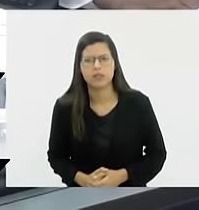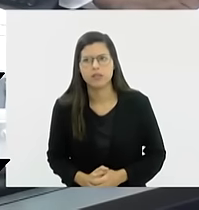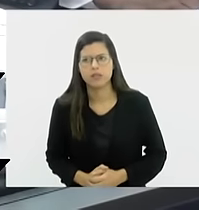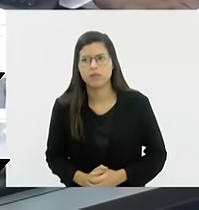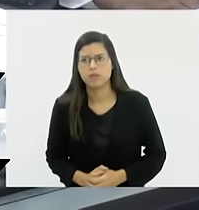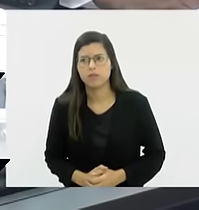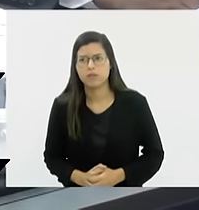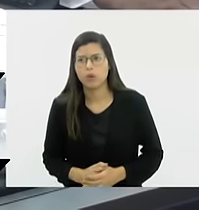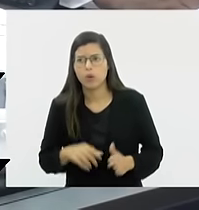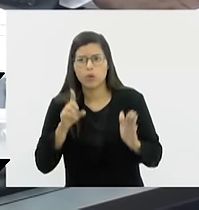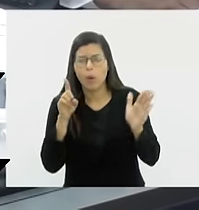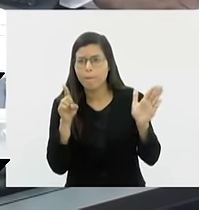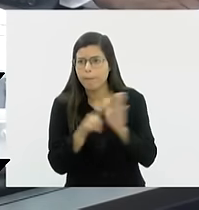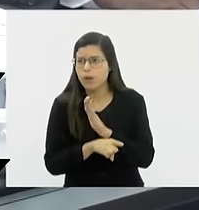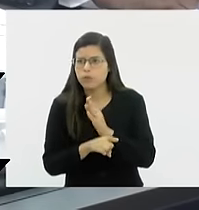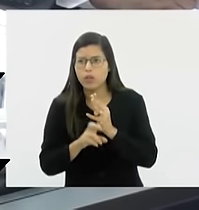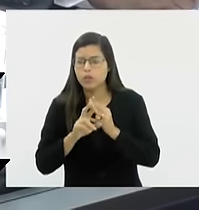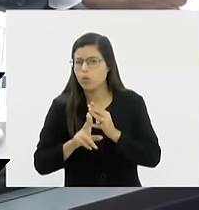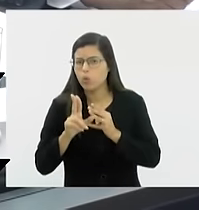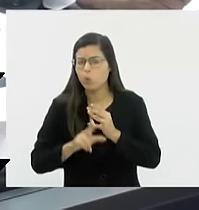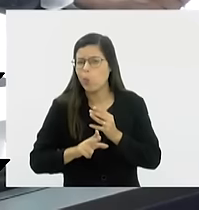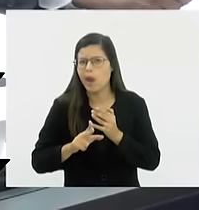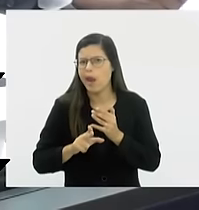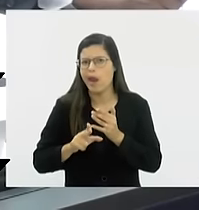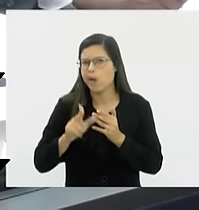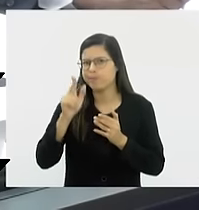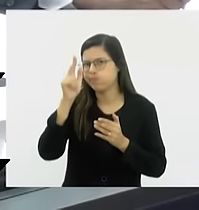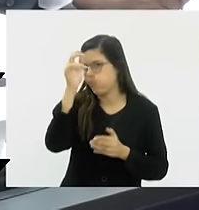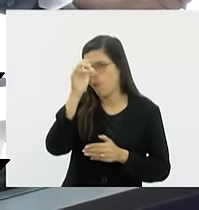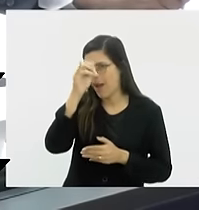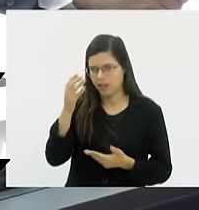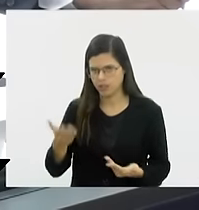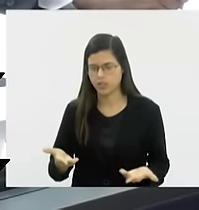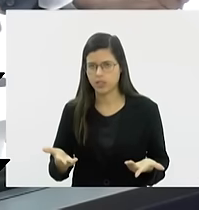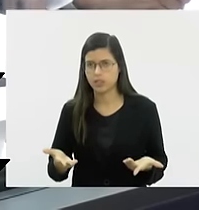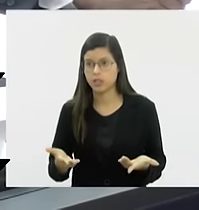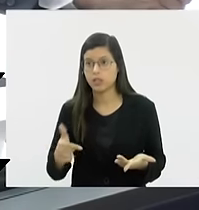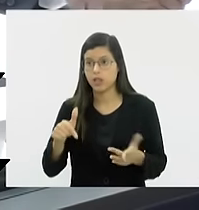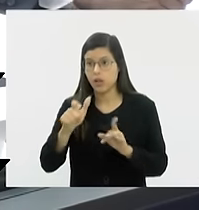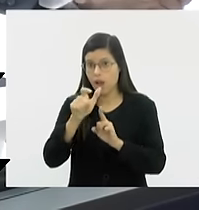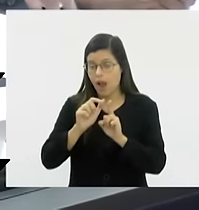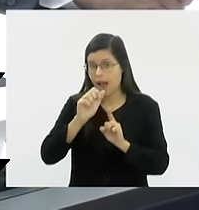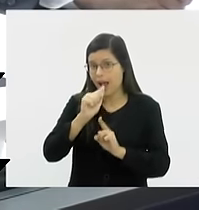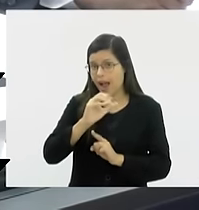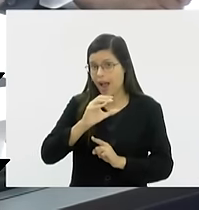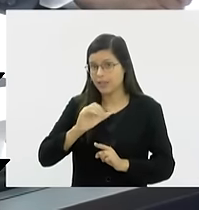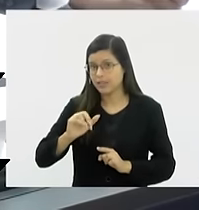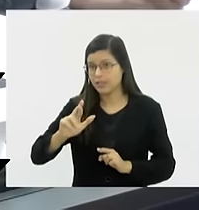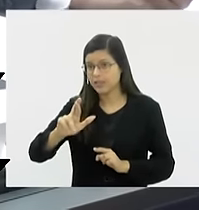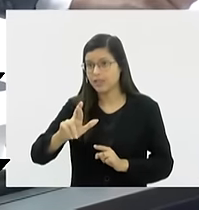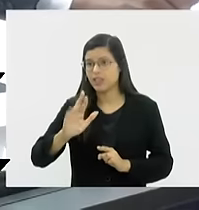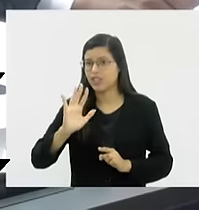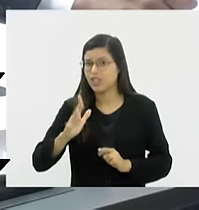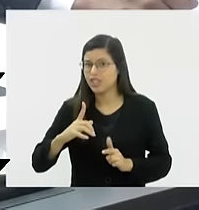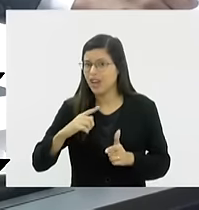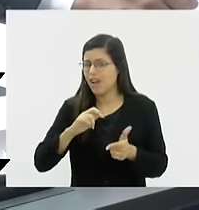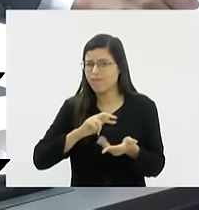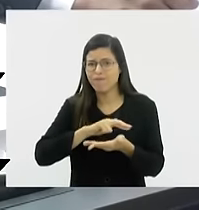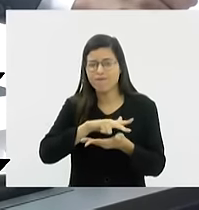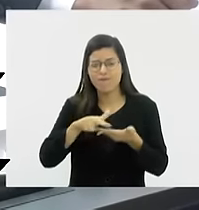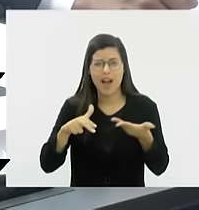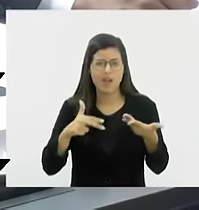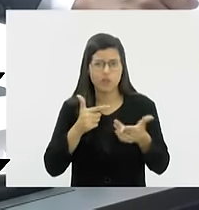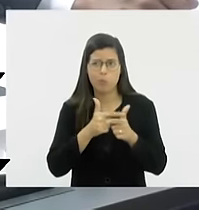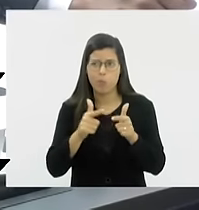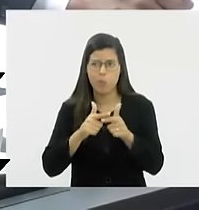Eu estou perguntando, não é algo tolo. Sim. O senhor Oassi, ele já teve no epicentro de inúmeros problemas nesse estado, inclusive que o